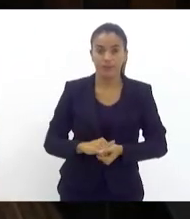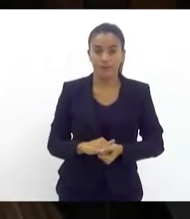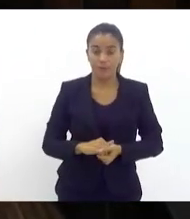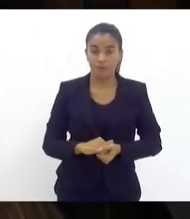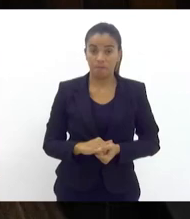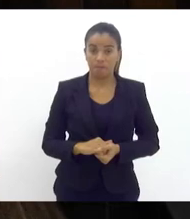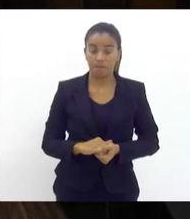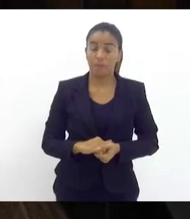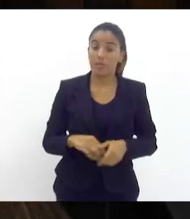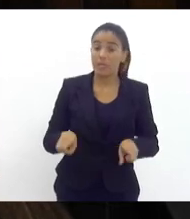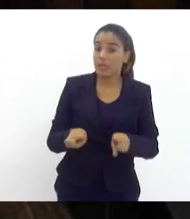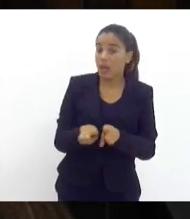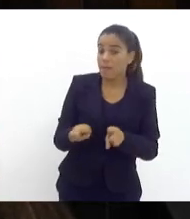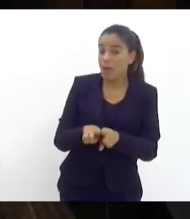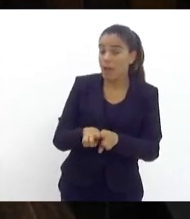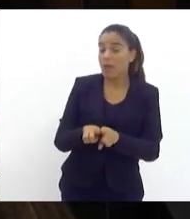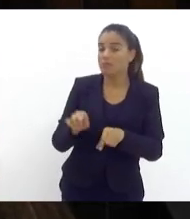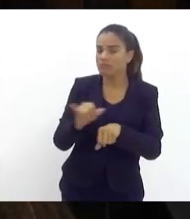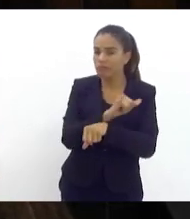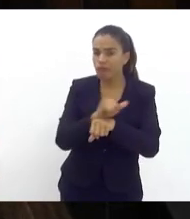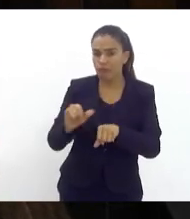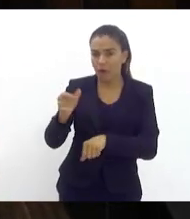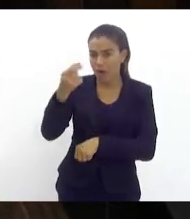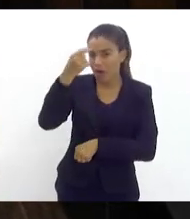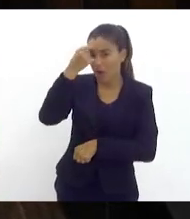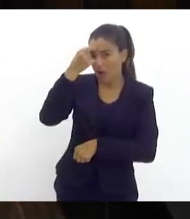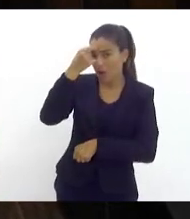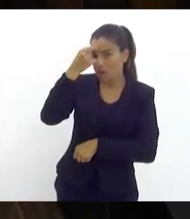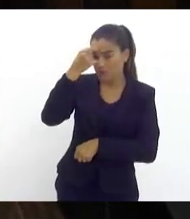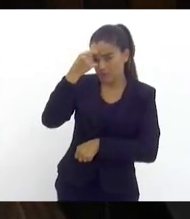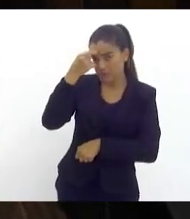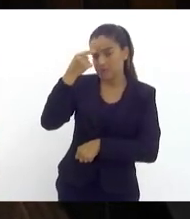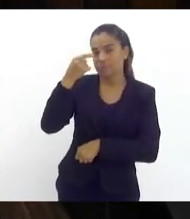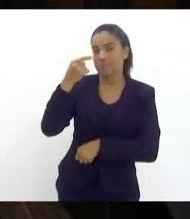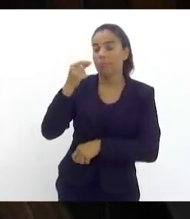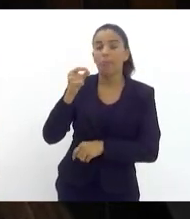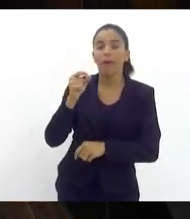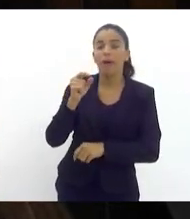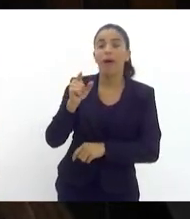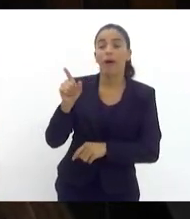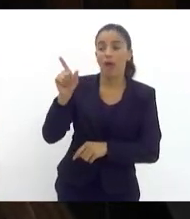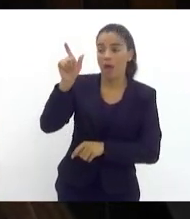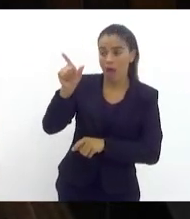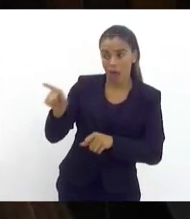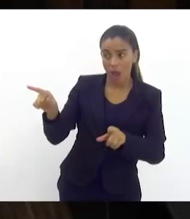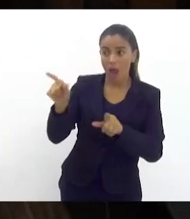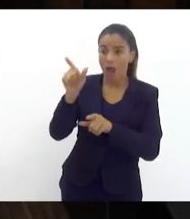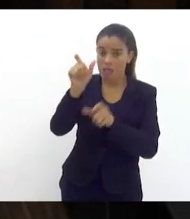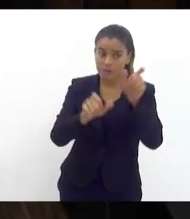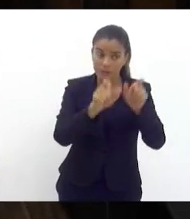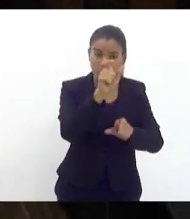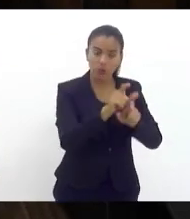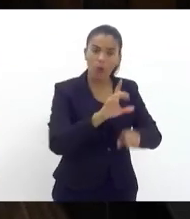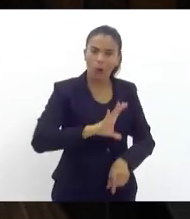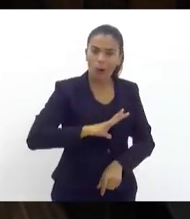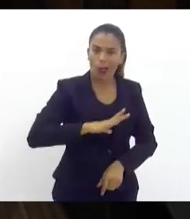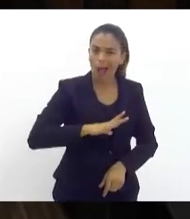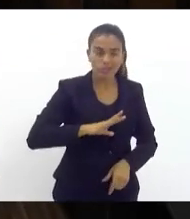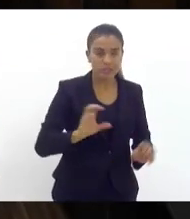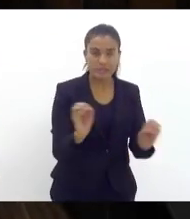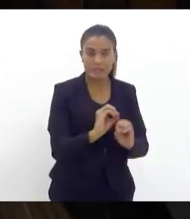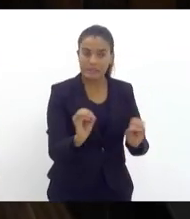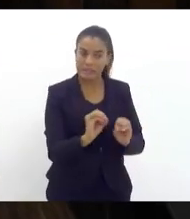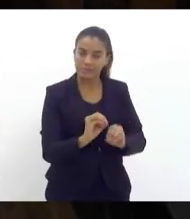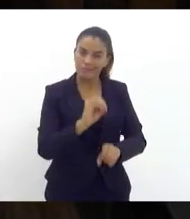de forma consciente para que ninguém ouse abusar das nossas